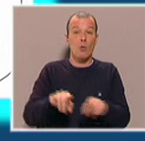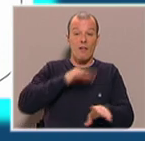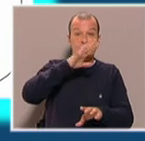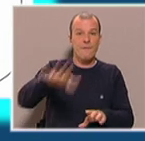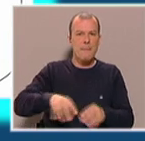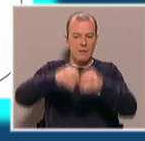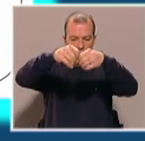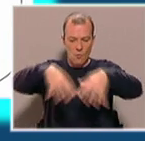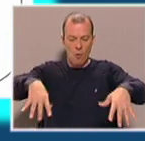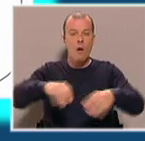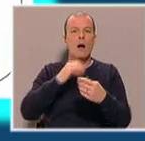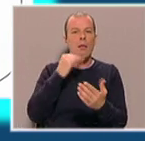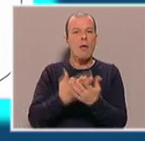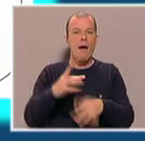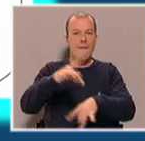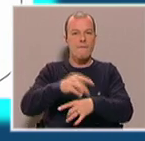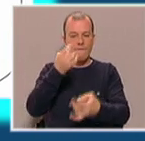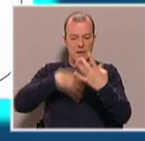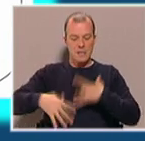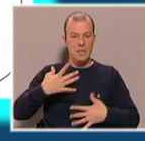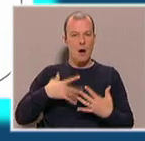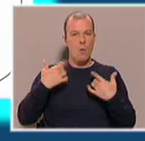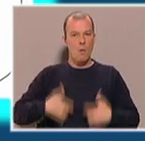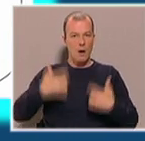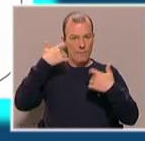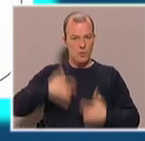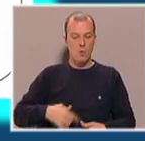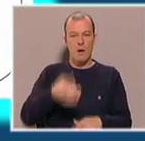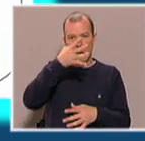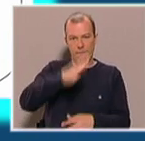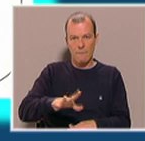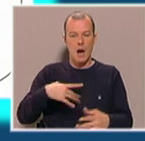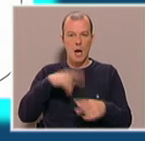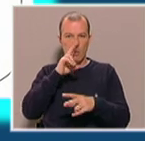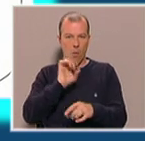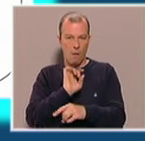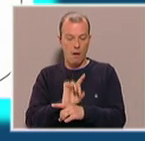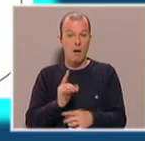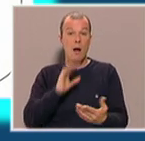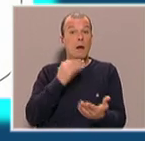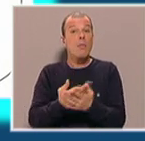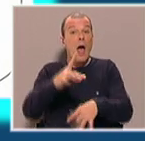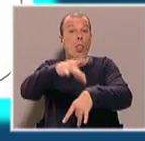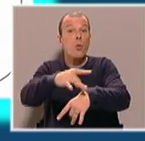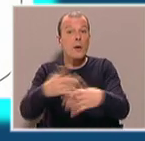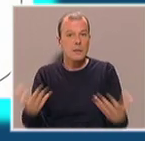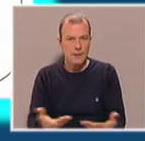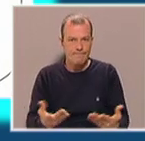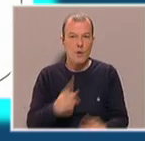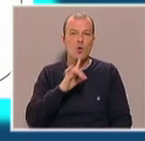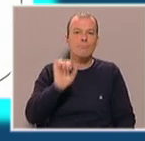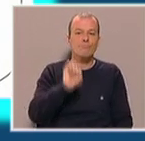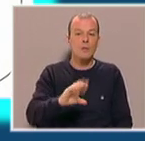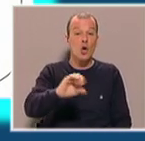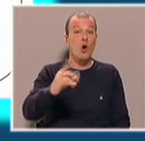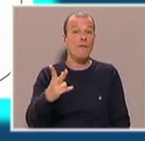podem causar infecções nas pessoas, neste caso uma infecção respiratória, que provoca então a doença. A doença é a